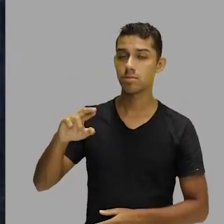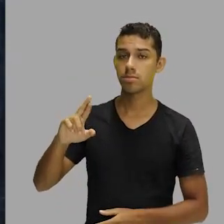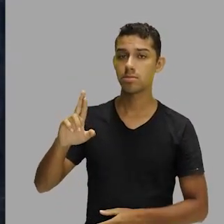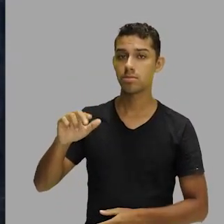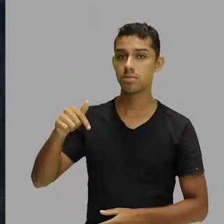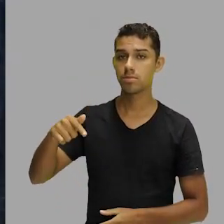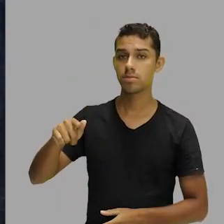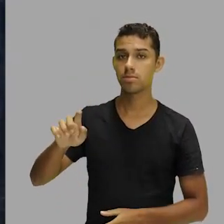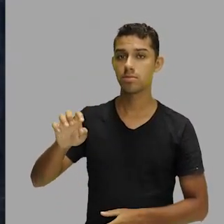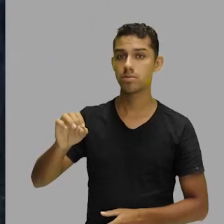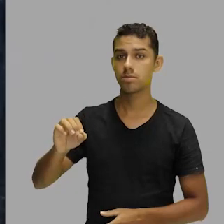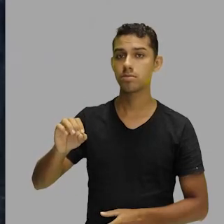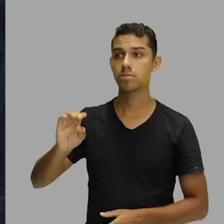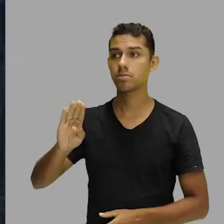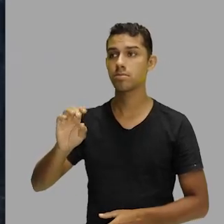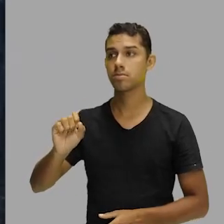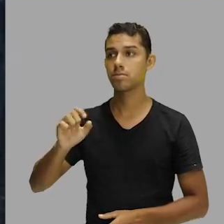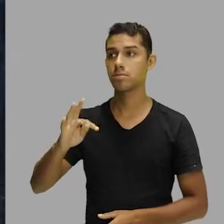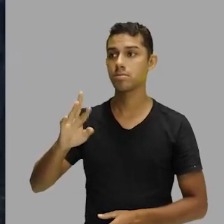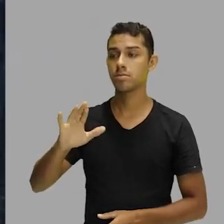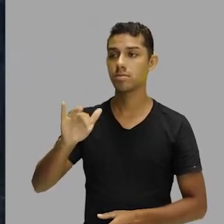arqueobactérias, ok? E essa